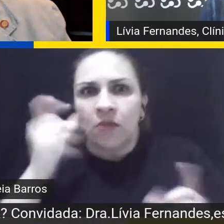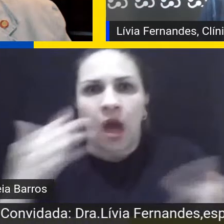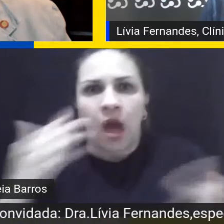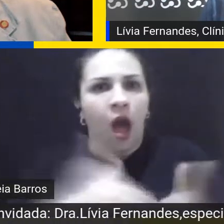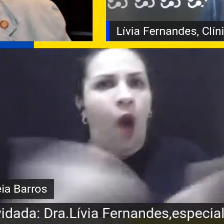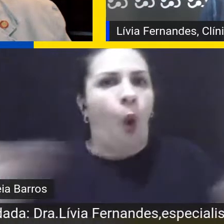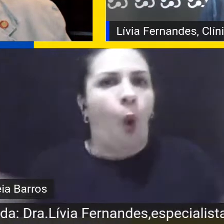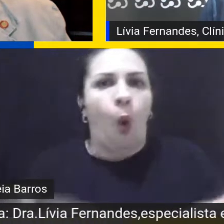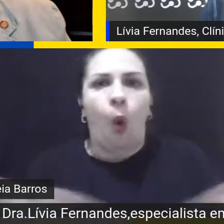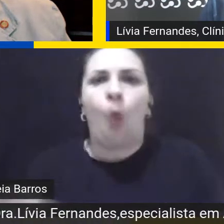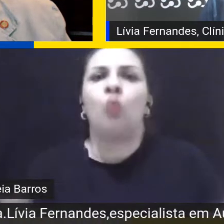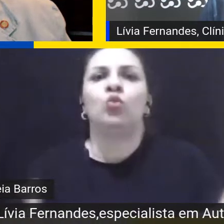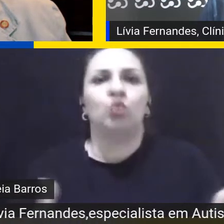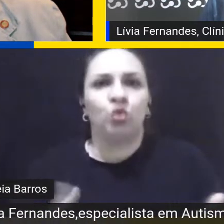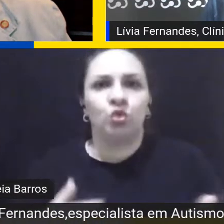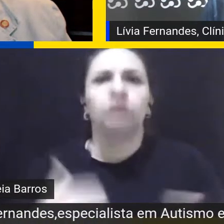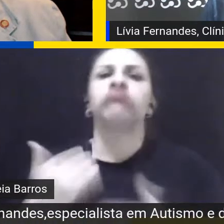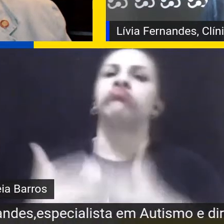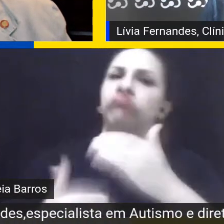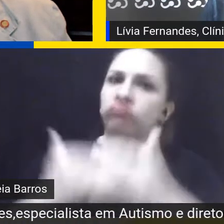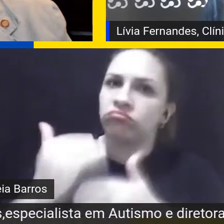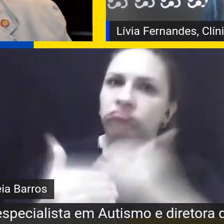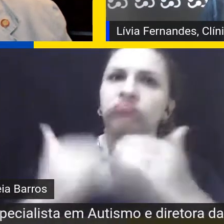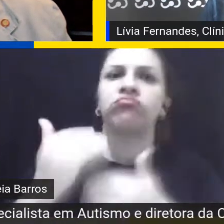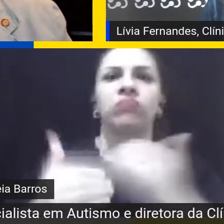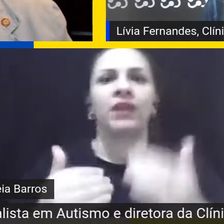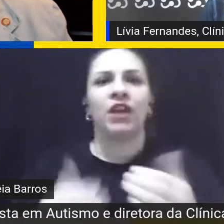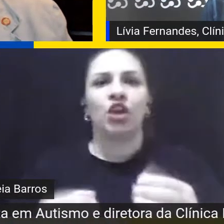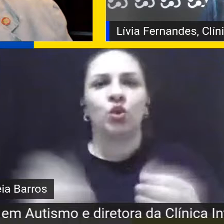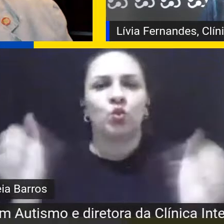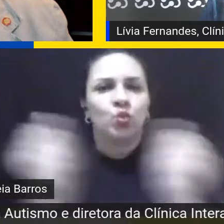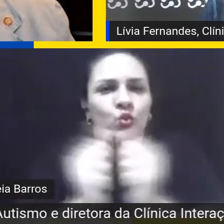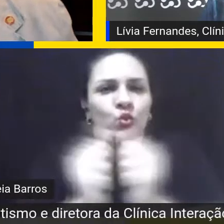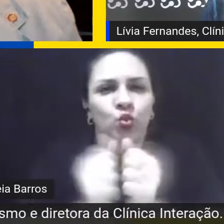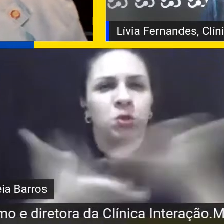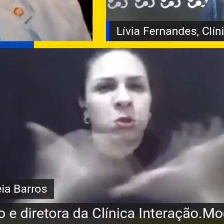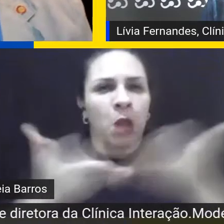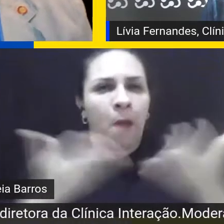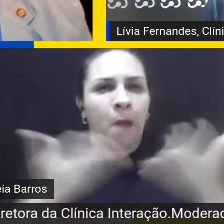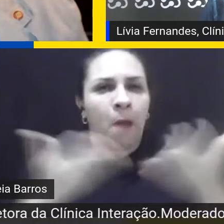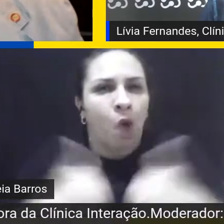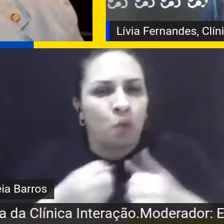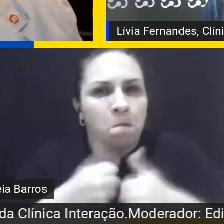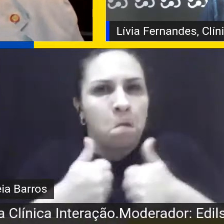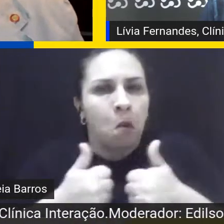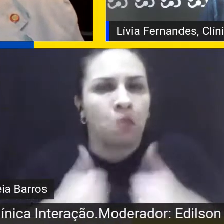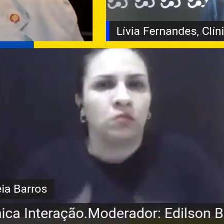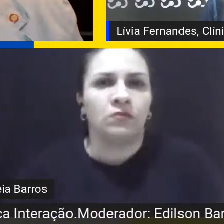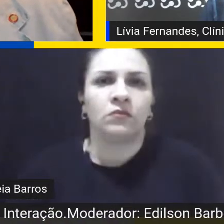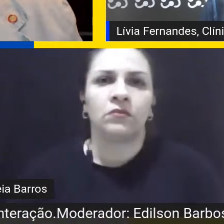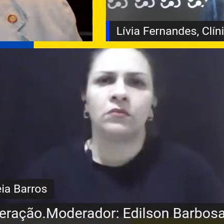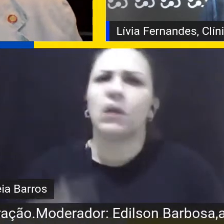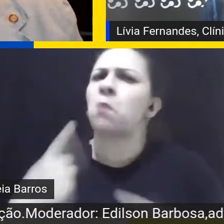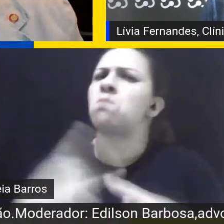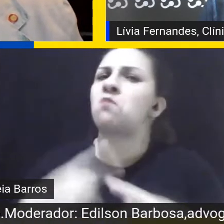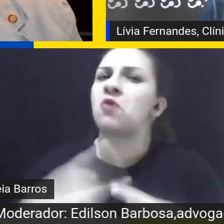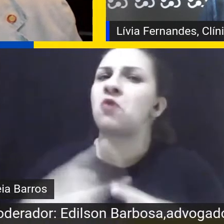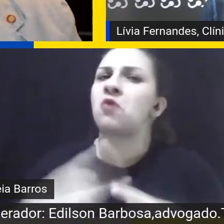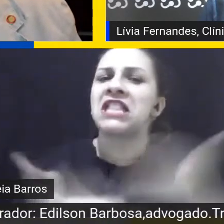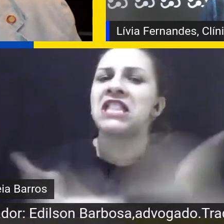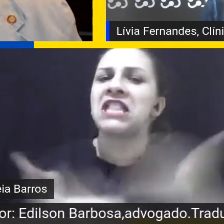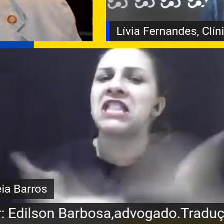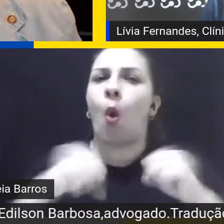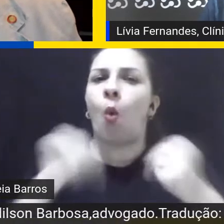aí desenvolvendo e no mundo das terapias para o autismo. Agora, Lívia, por que terapia ocupacional lá em